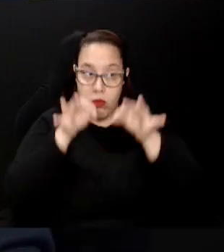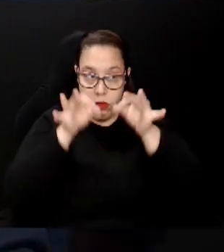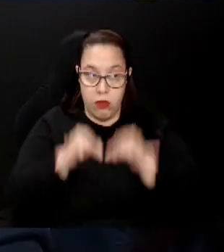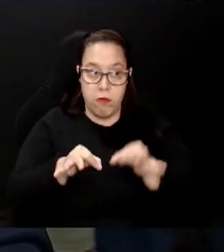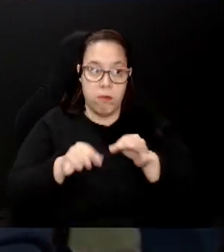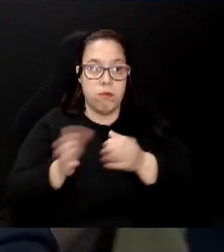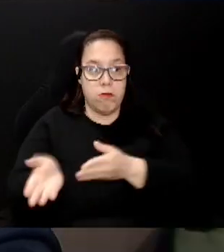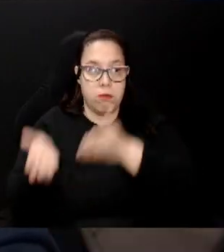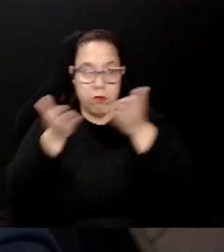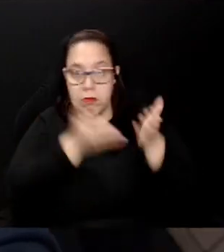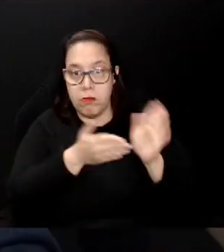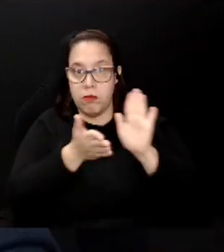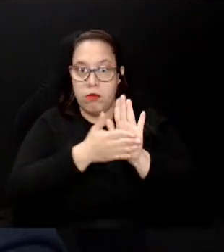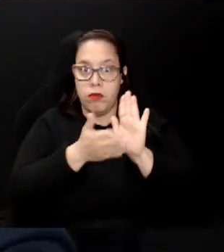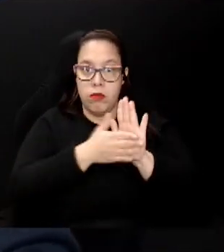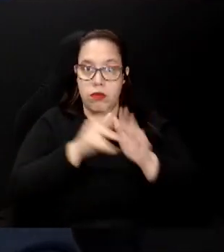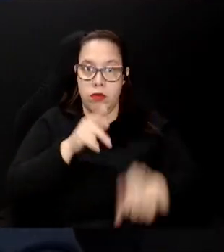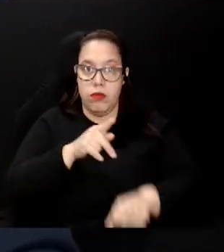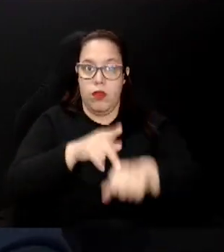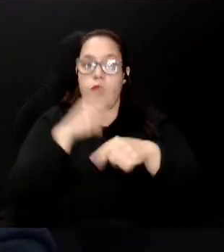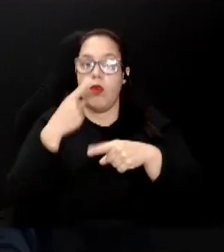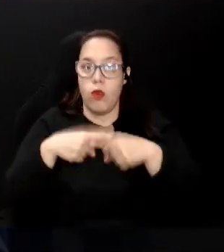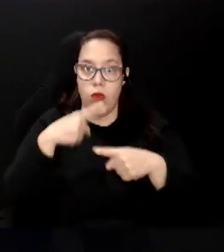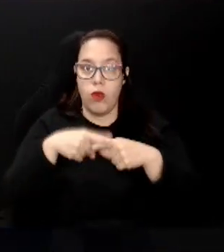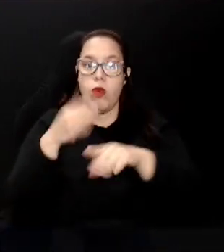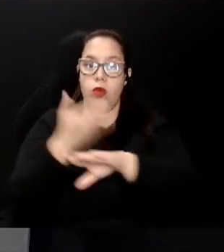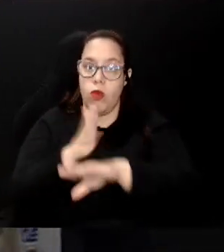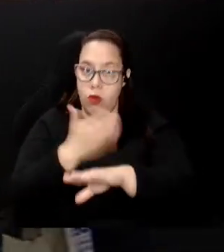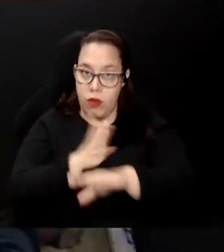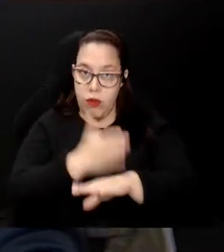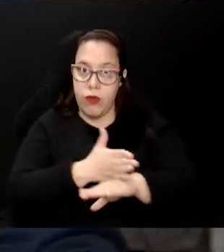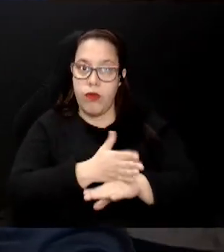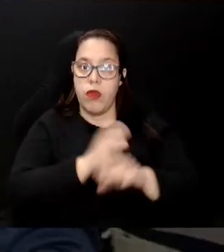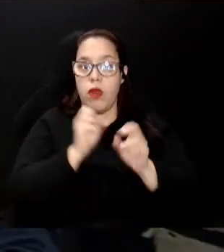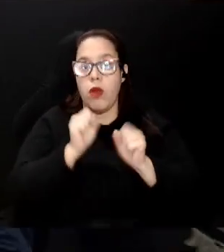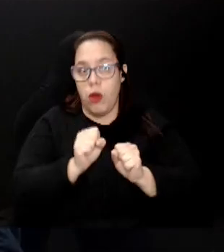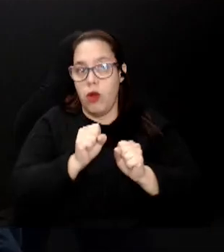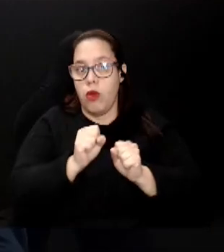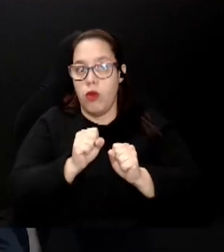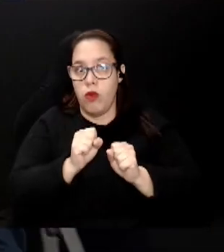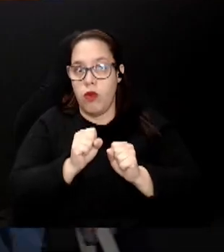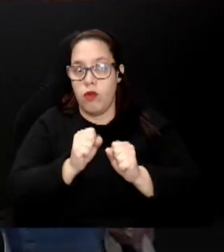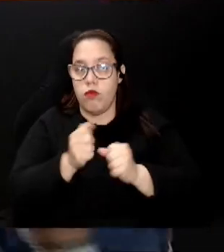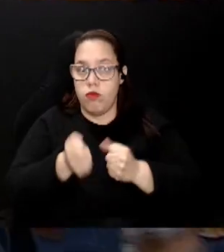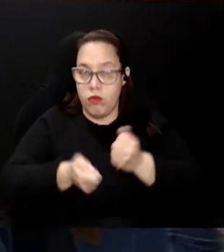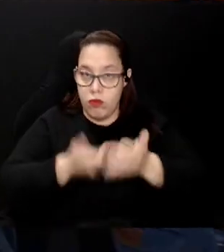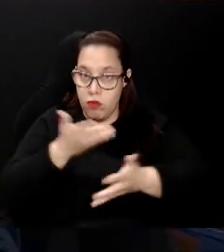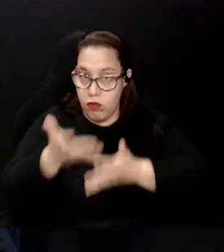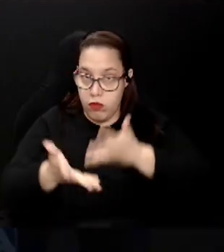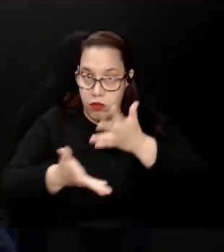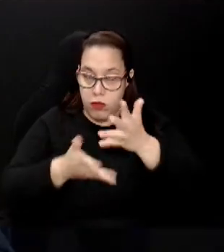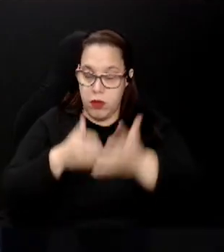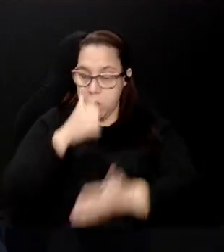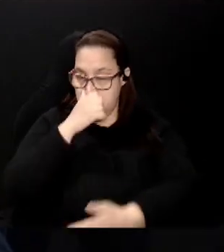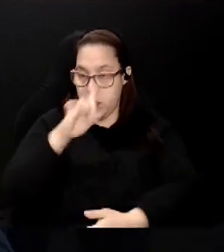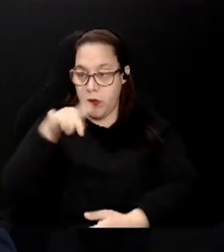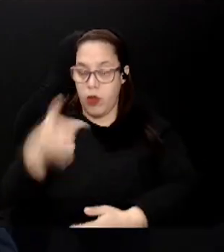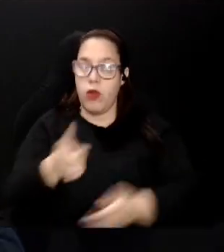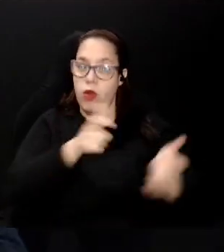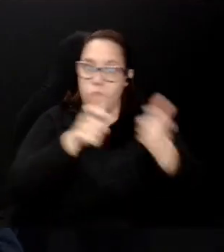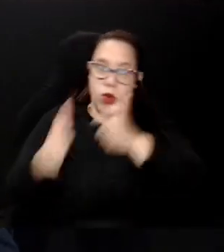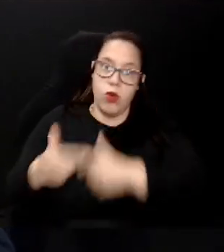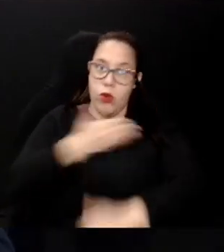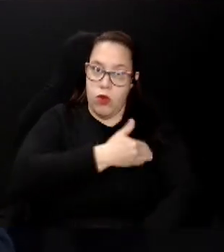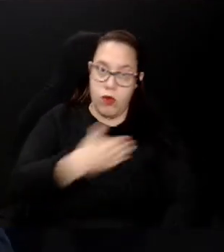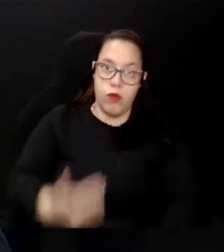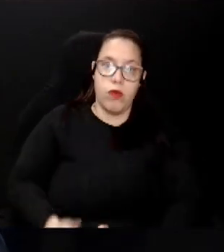essa premiação. Por quê? Porque é uma prática que ela pode ser disseminada para que outros órgãos públicos façam